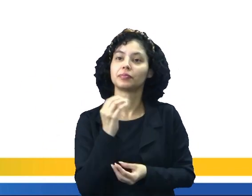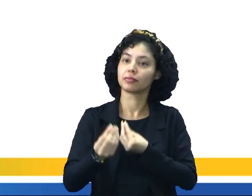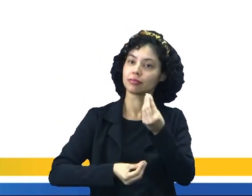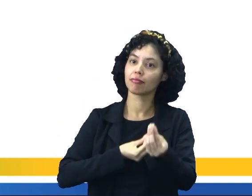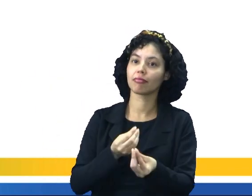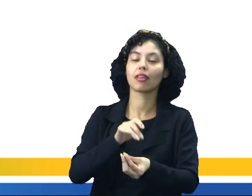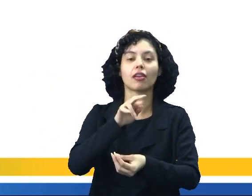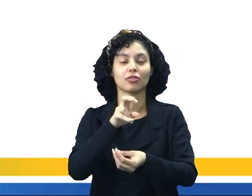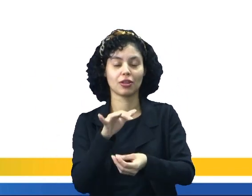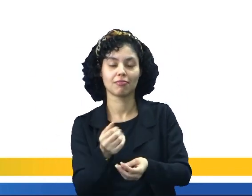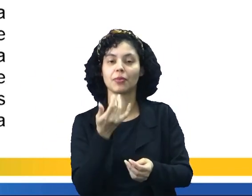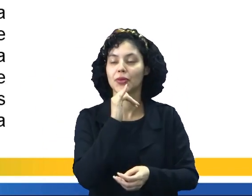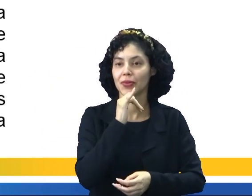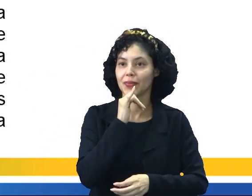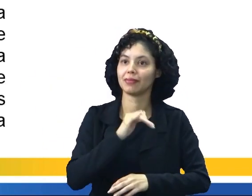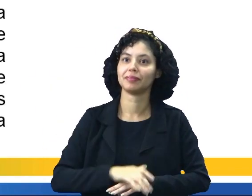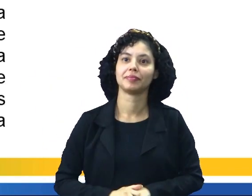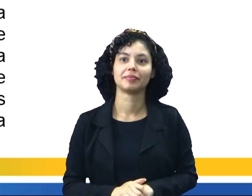como a astronomia, por exemplo.